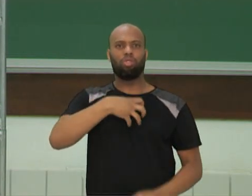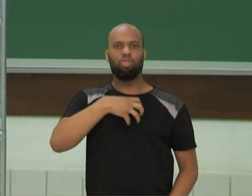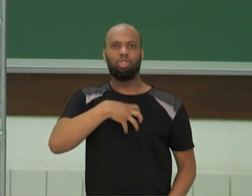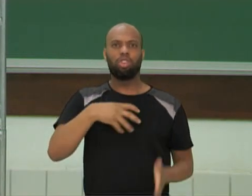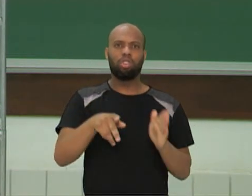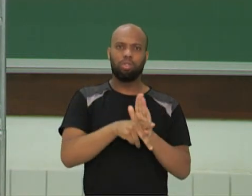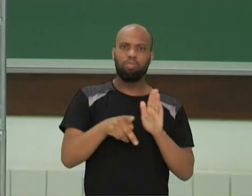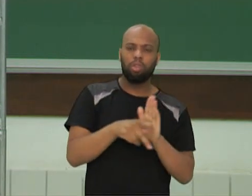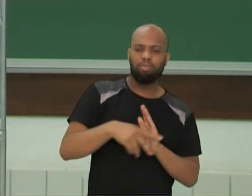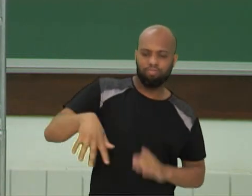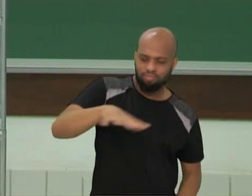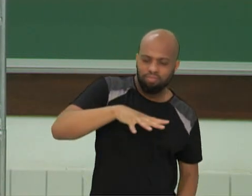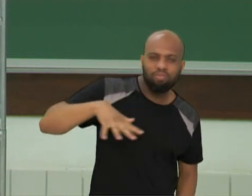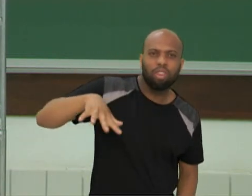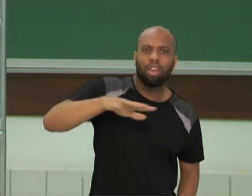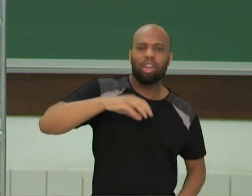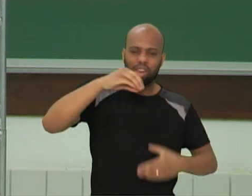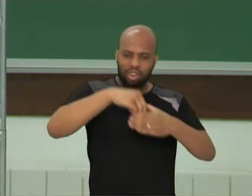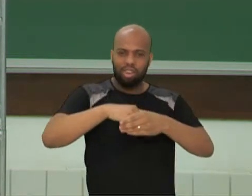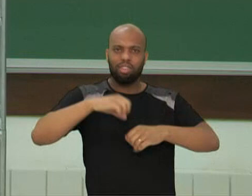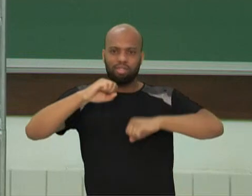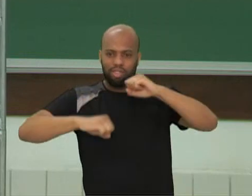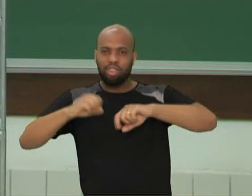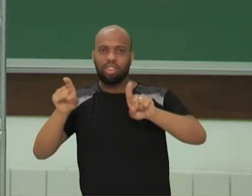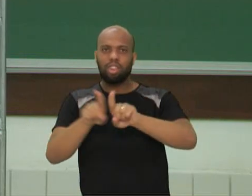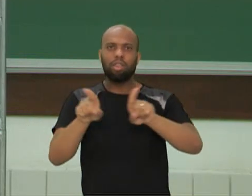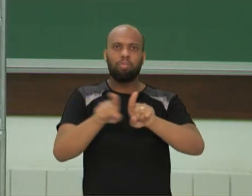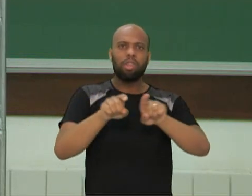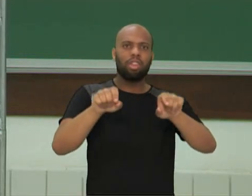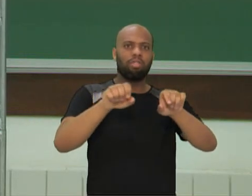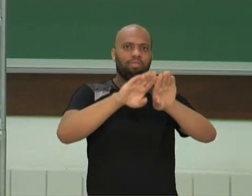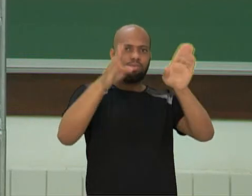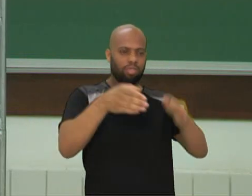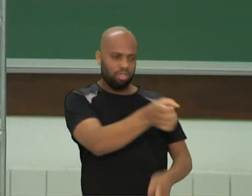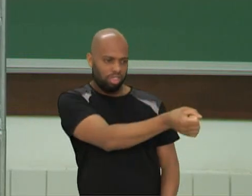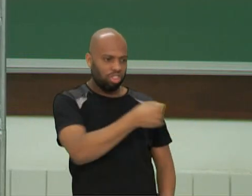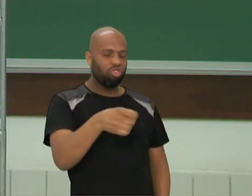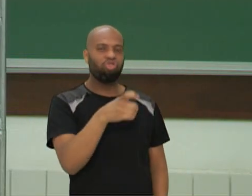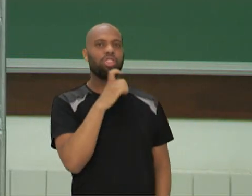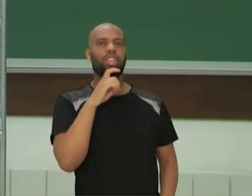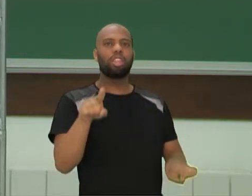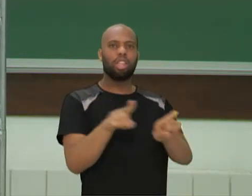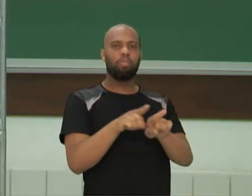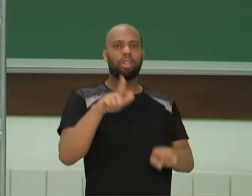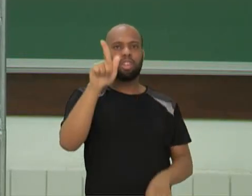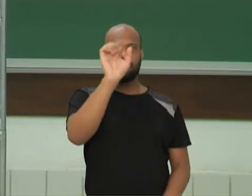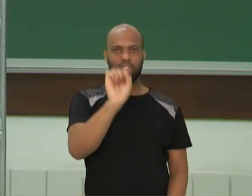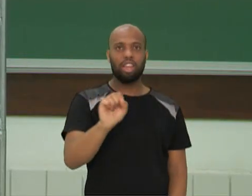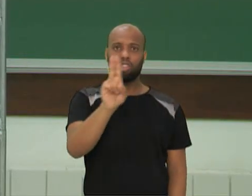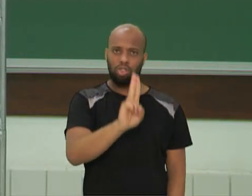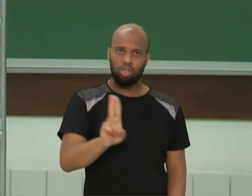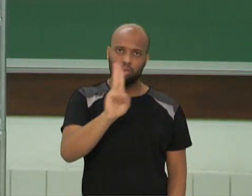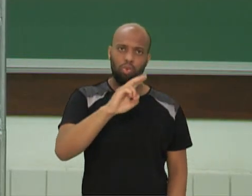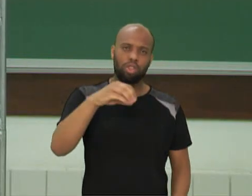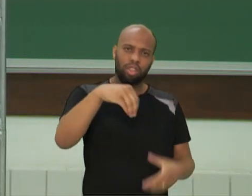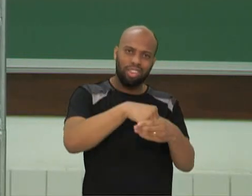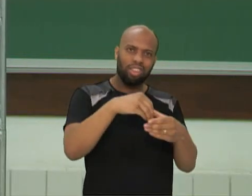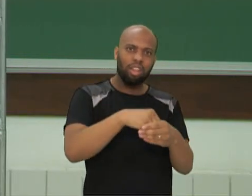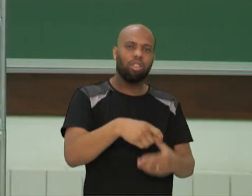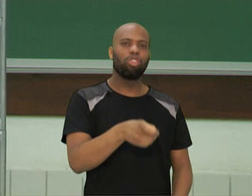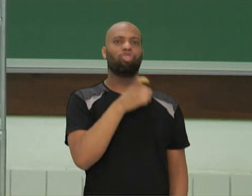nos desodorantes, laquês, nas geladeiras, na forma com que são produzidas e nos gases utilizados para a